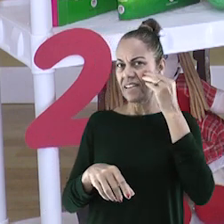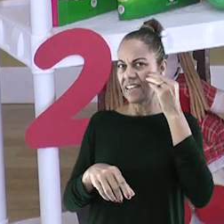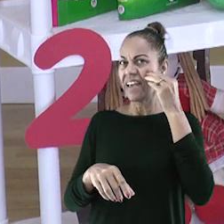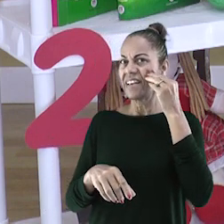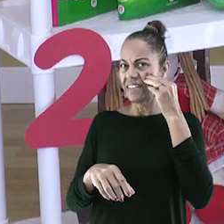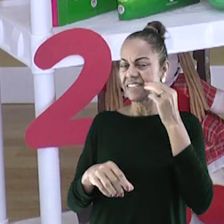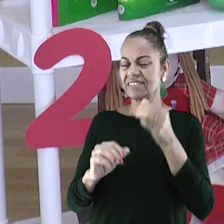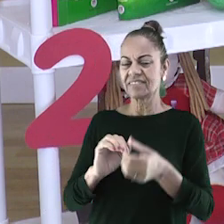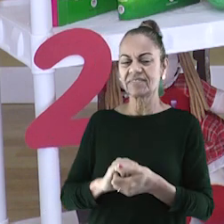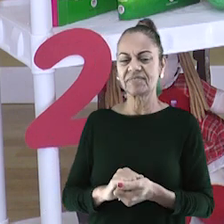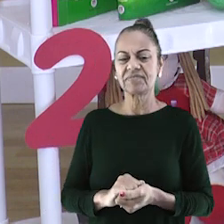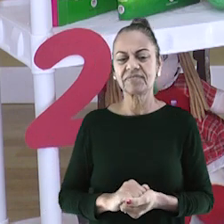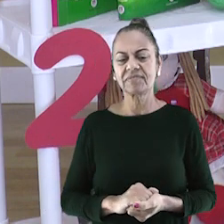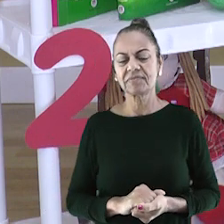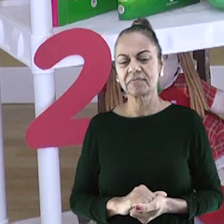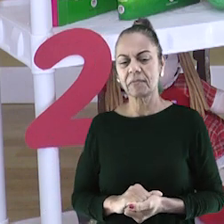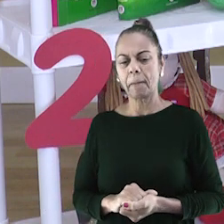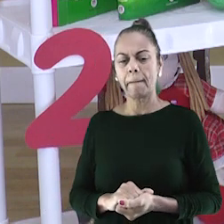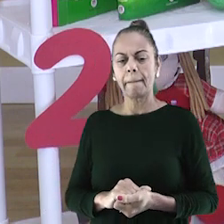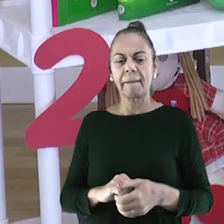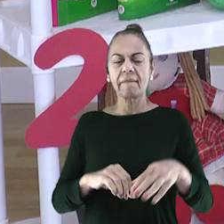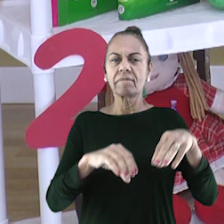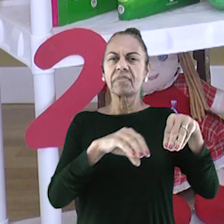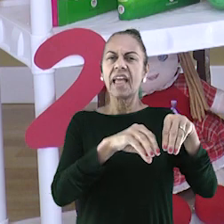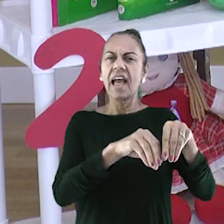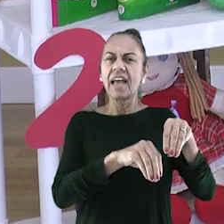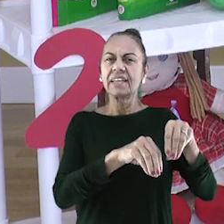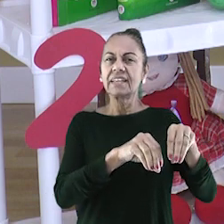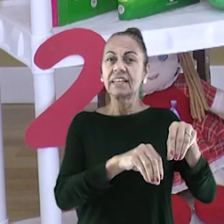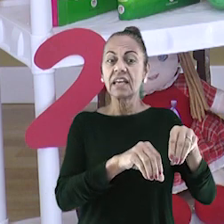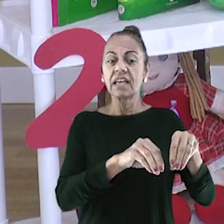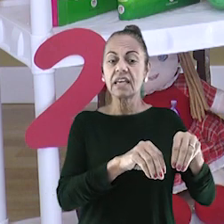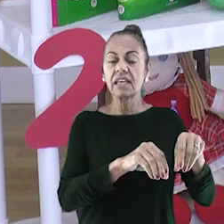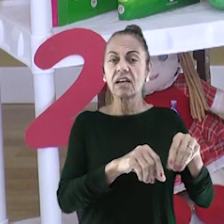molhada? Faça a mesma coisa com a terra e depois me conta.